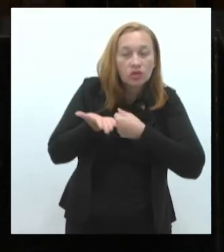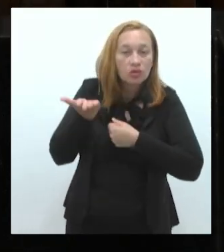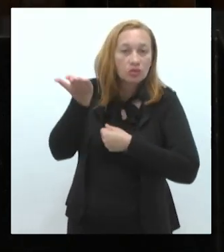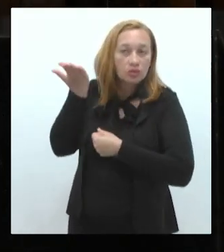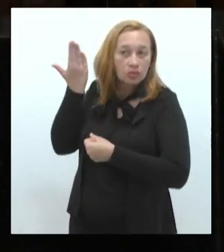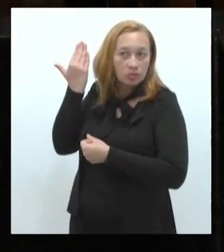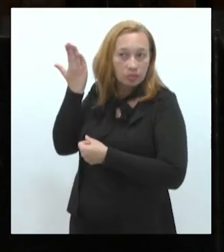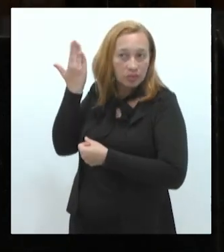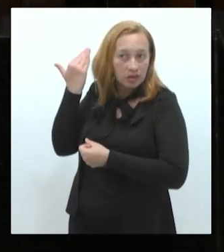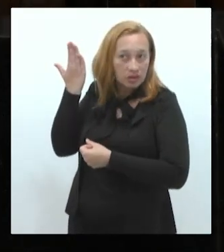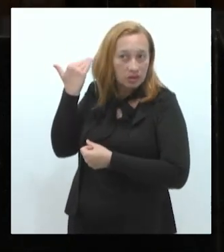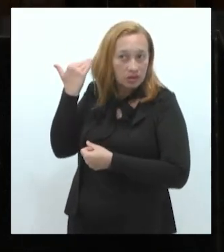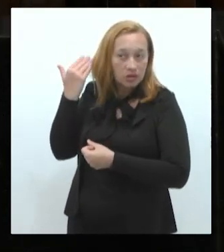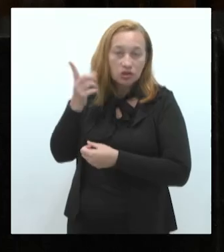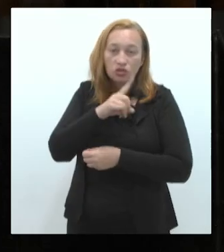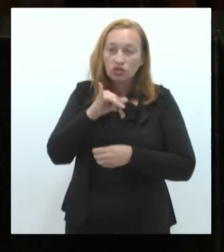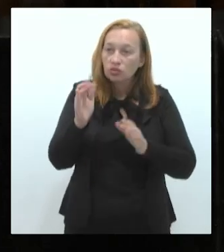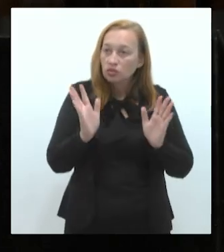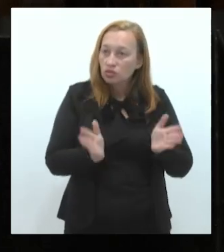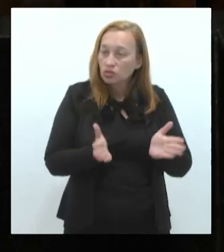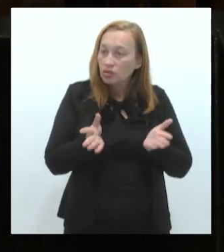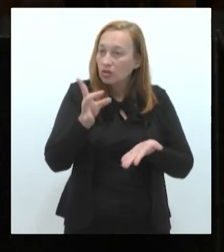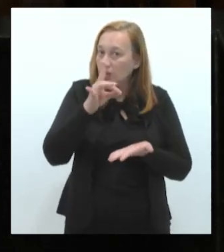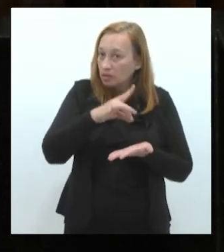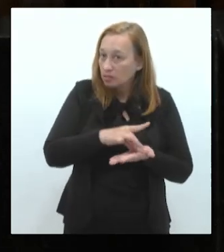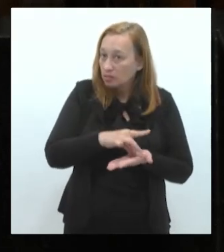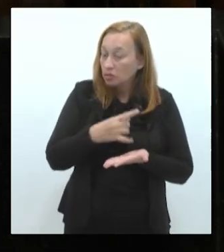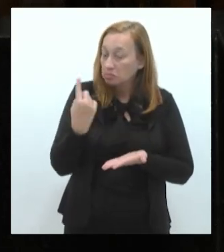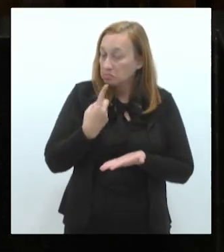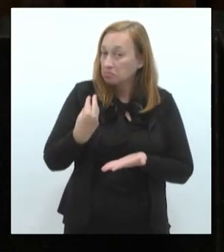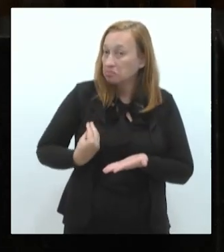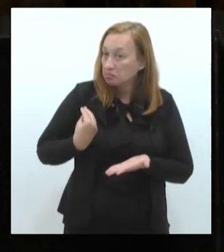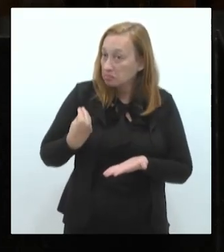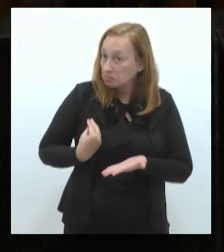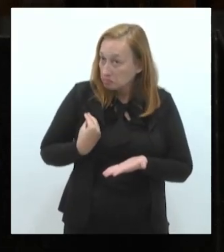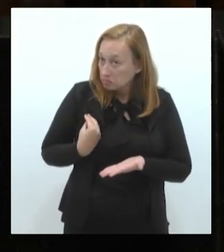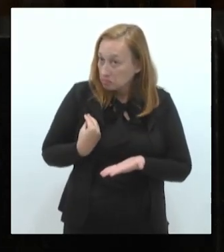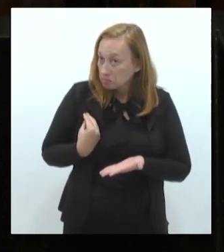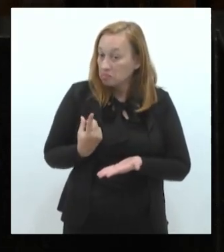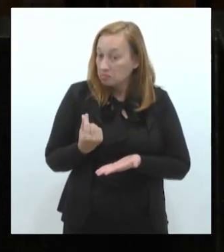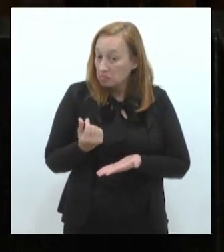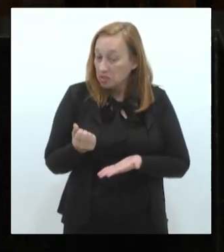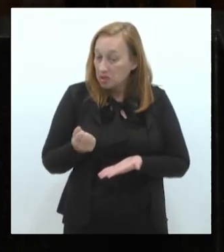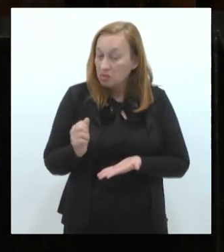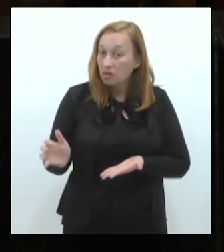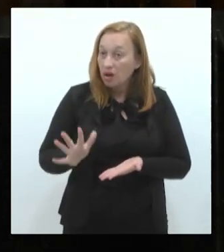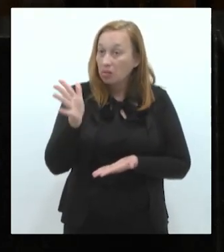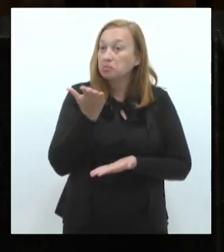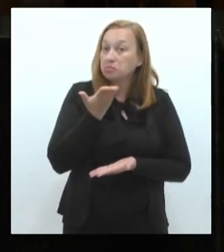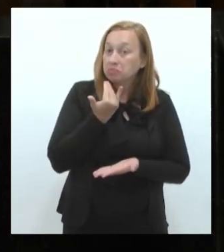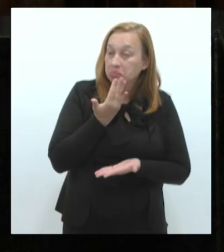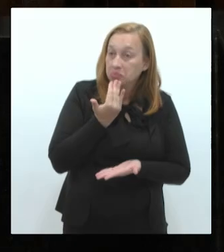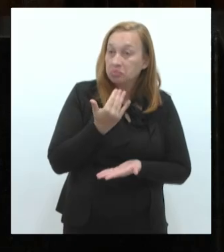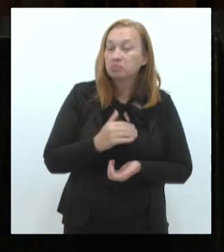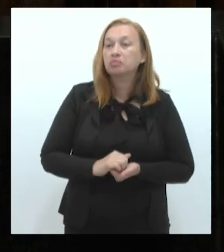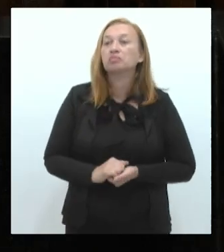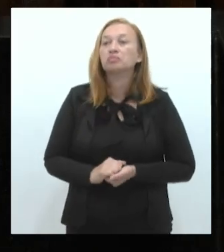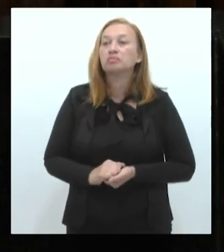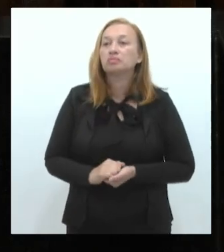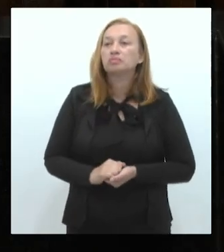época e nos dias de hoje, sobre a realidade que nós estamos vivendo da alta do preço dos alimentos, é que